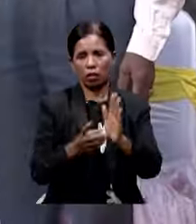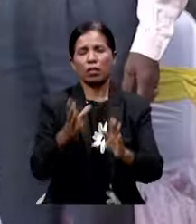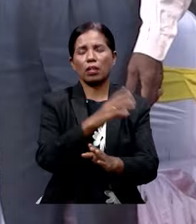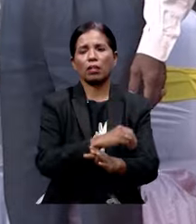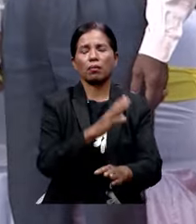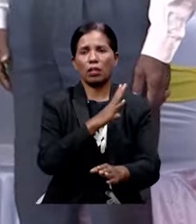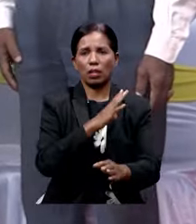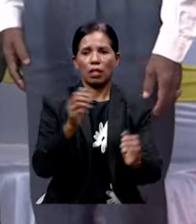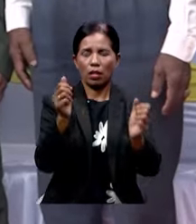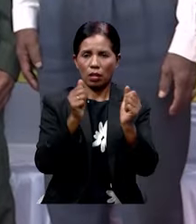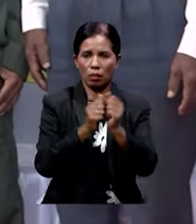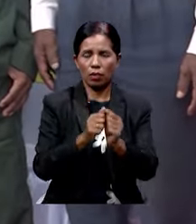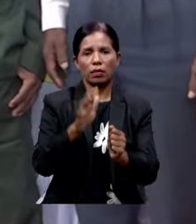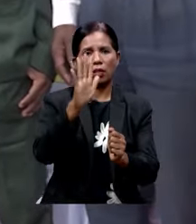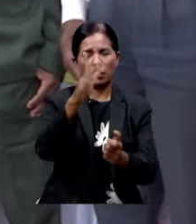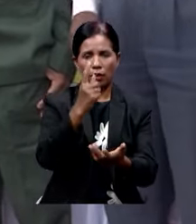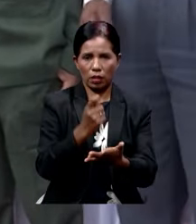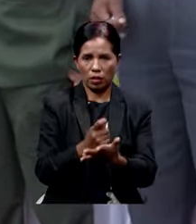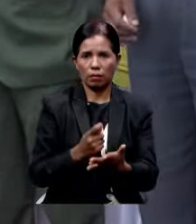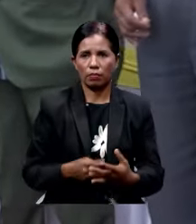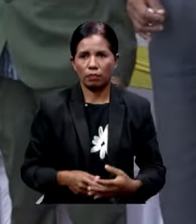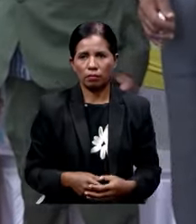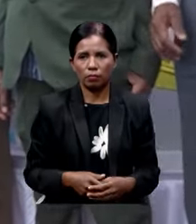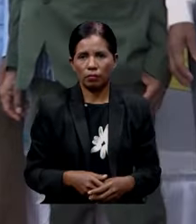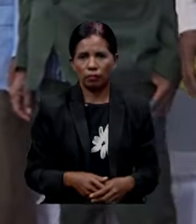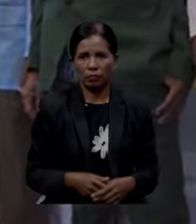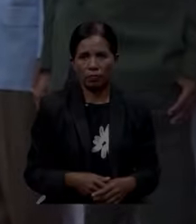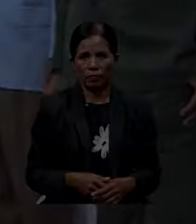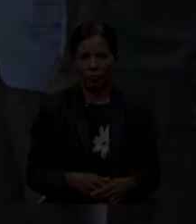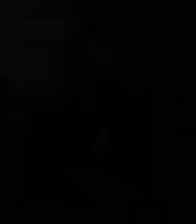pendente Hamuto Crihun Lima. Emerenciana Martins, Marito da Costa, GMN.